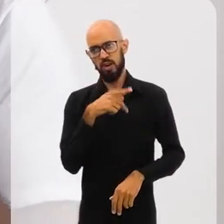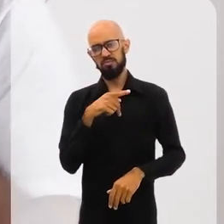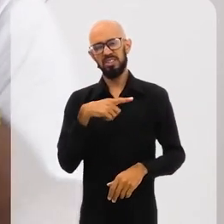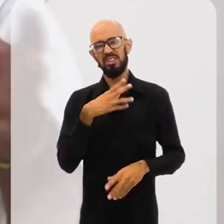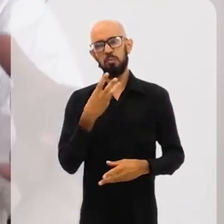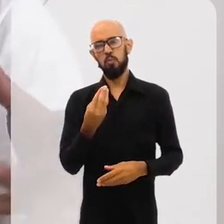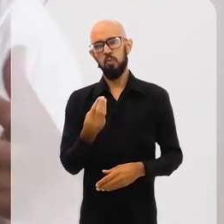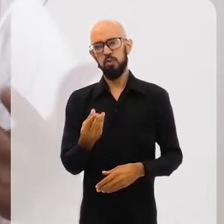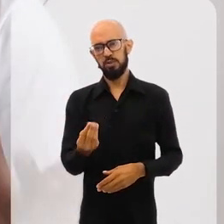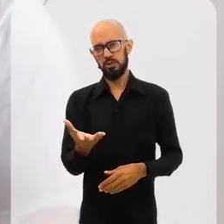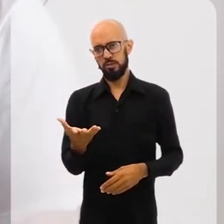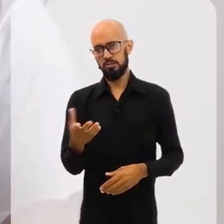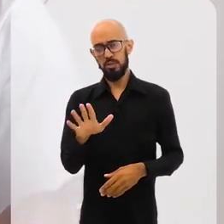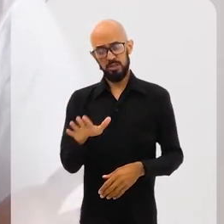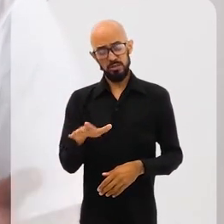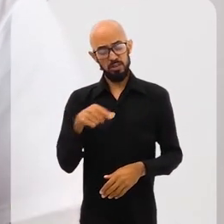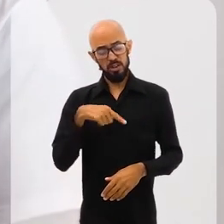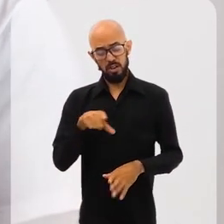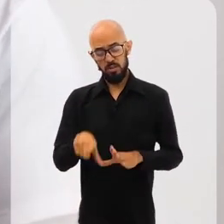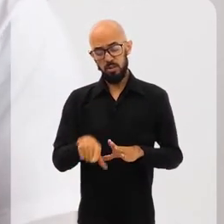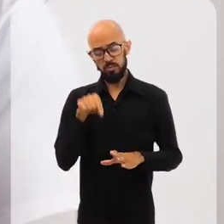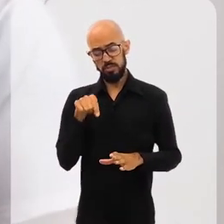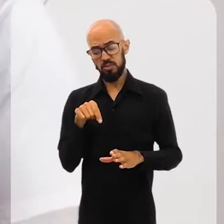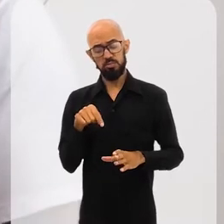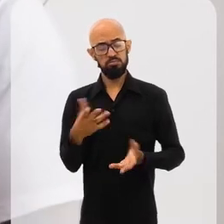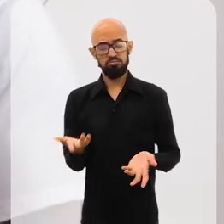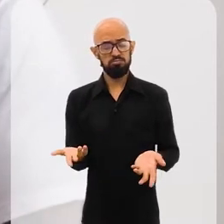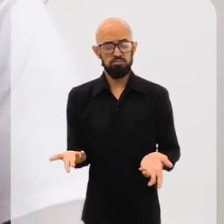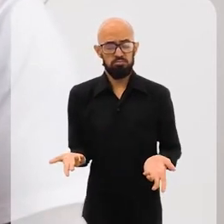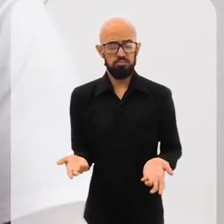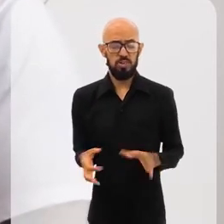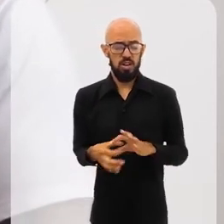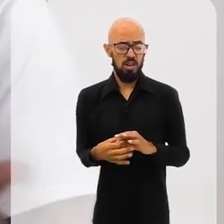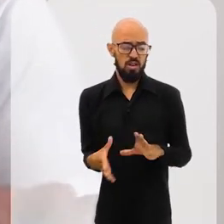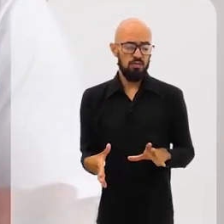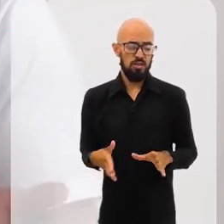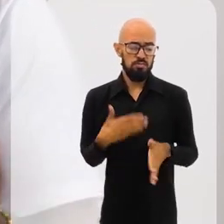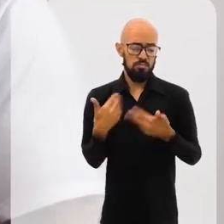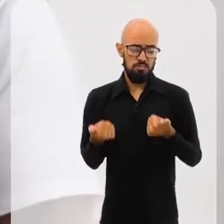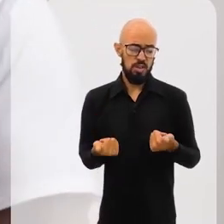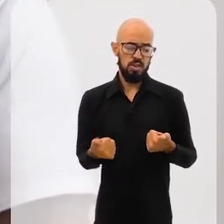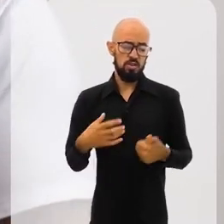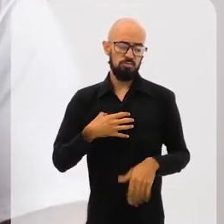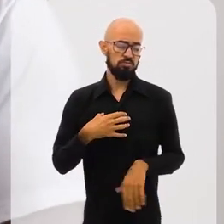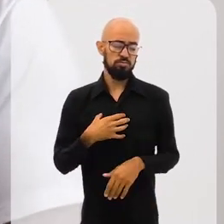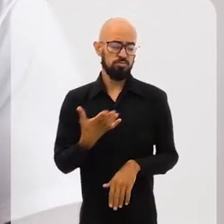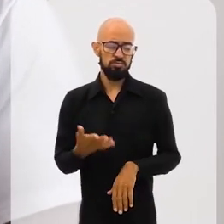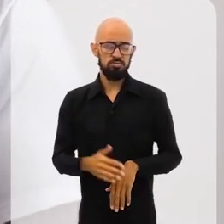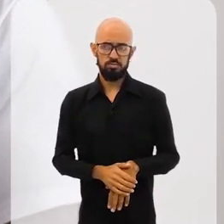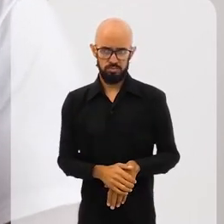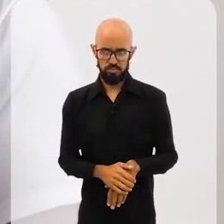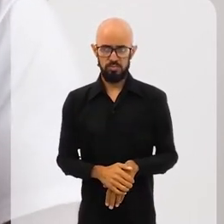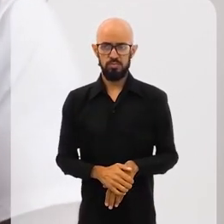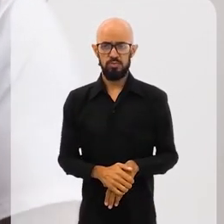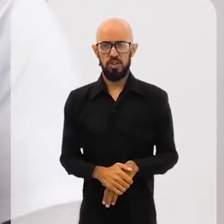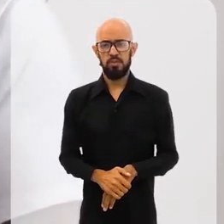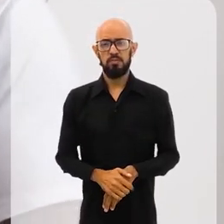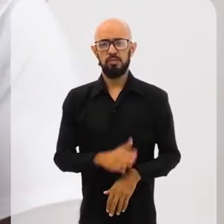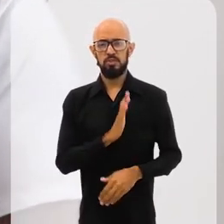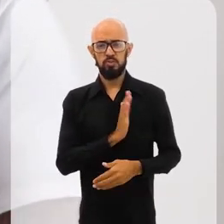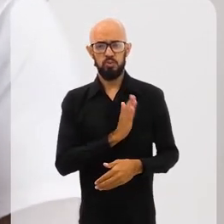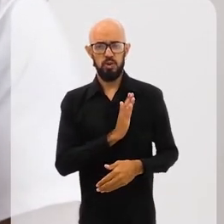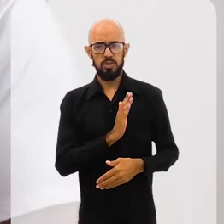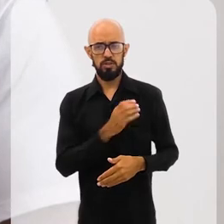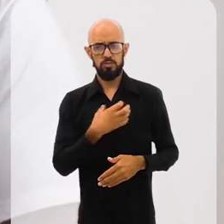A maioria fala, ah, não, porque tem tantas. Porque, na verdade, dá opção para a pessoa escolher a que melhor, né? Sim, o livre-arbítrio. É